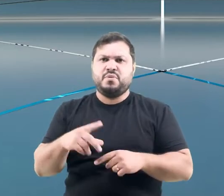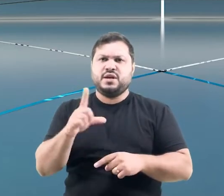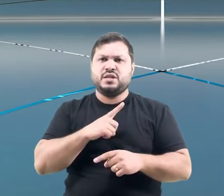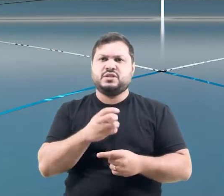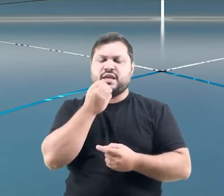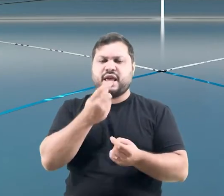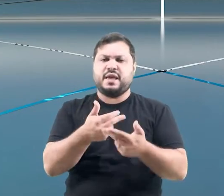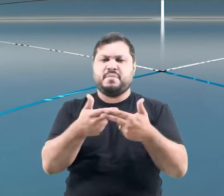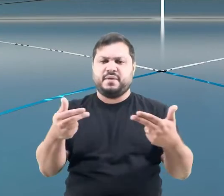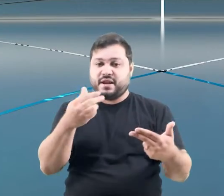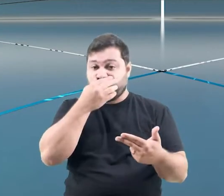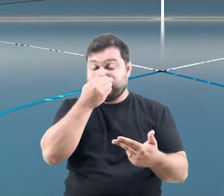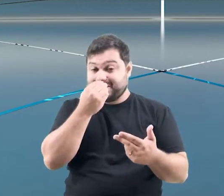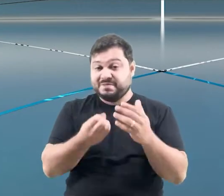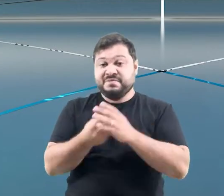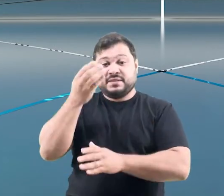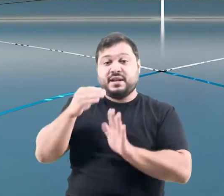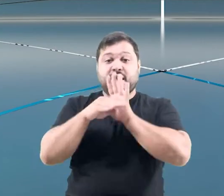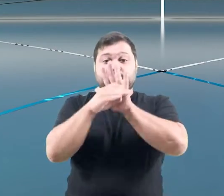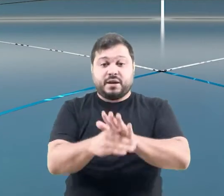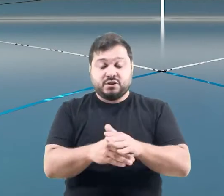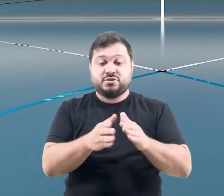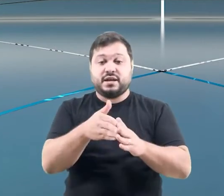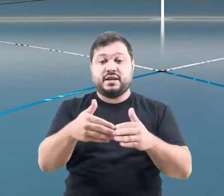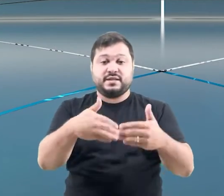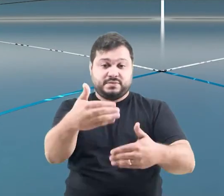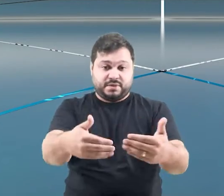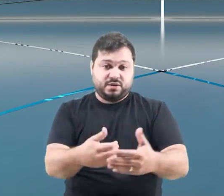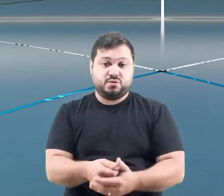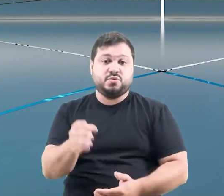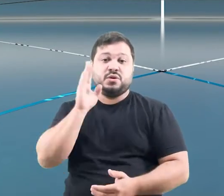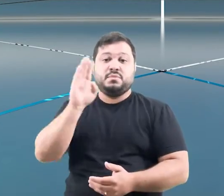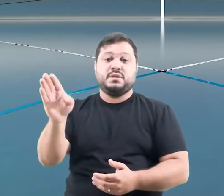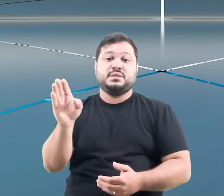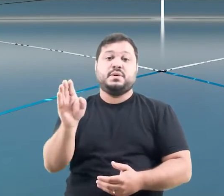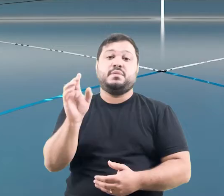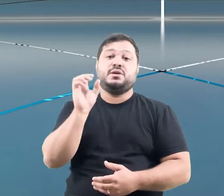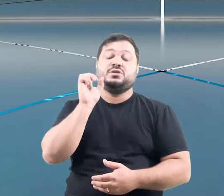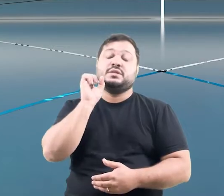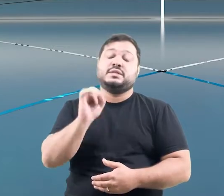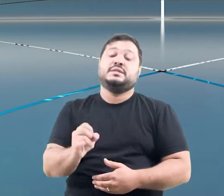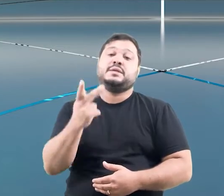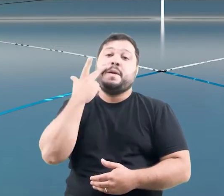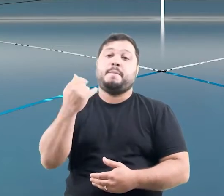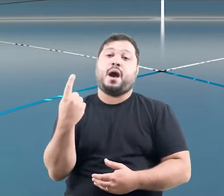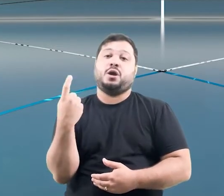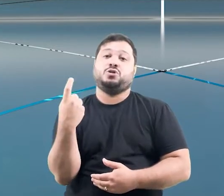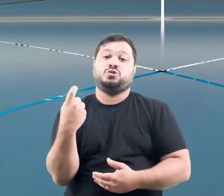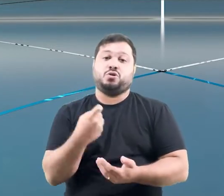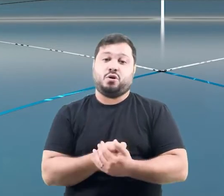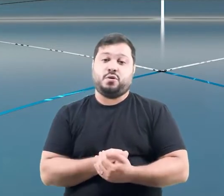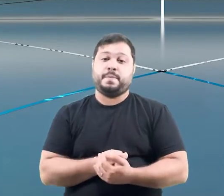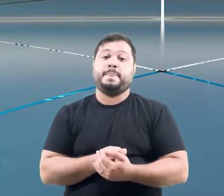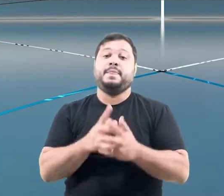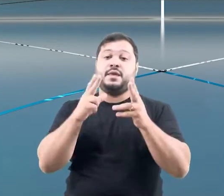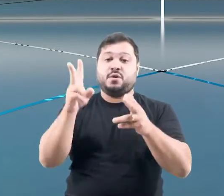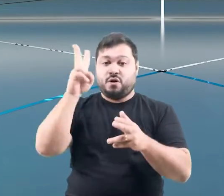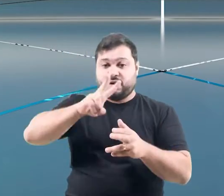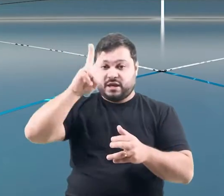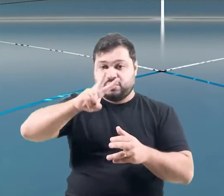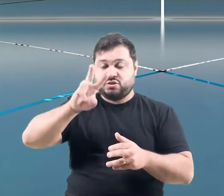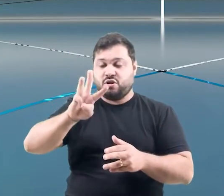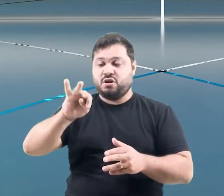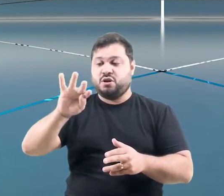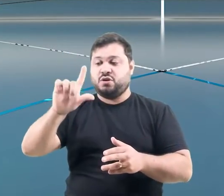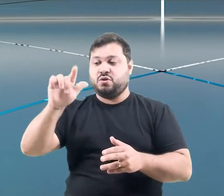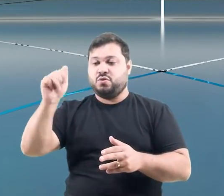isso existem benefícios criados para ajudar nesse período, principalmente no caso de um pai solo, como na